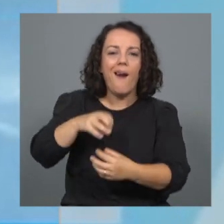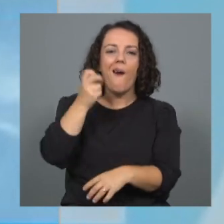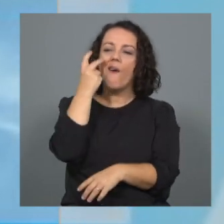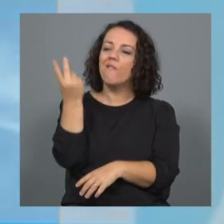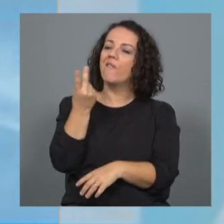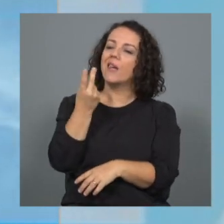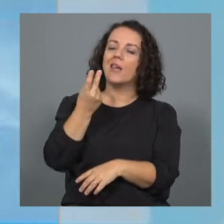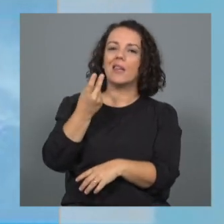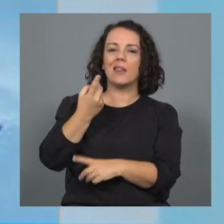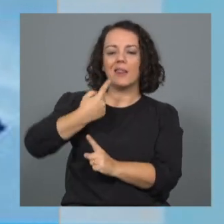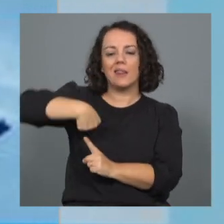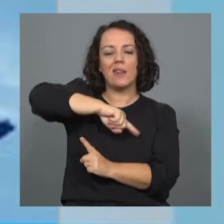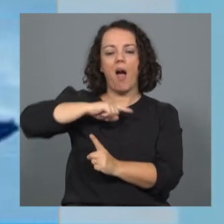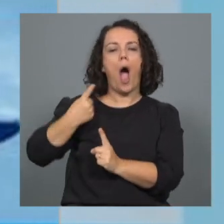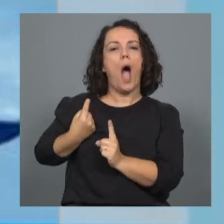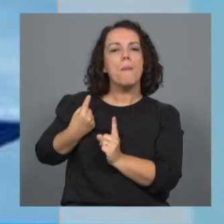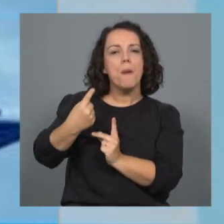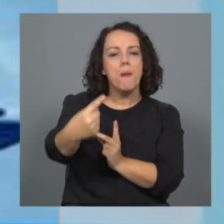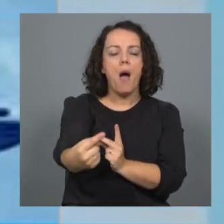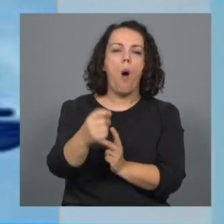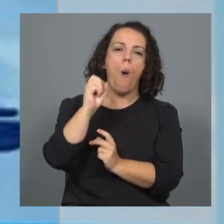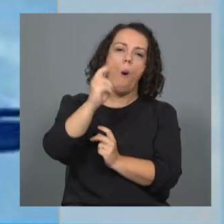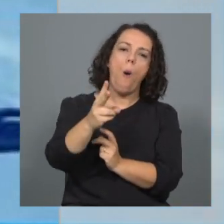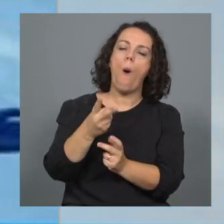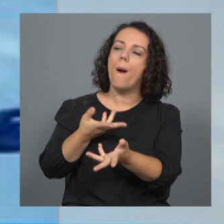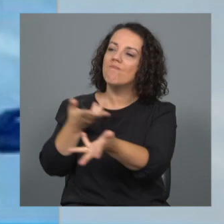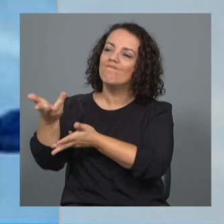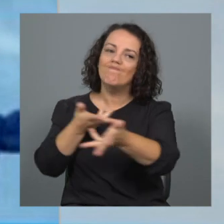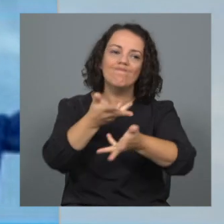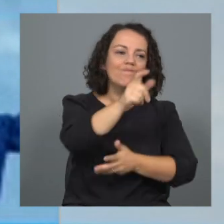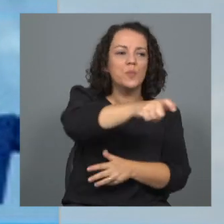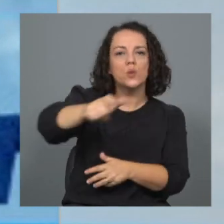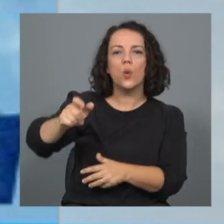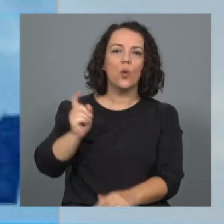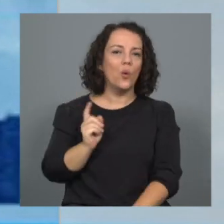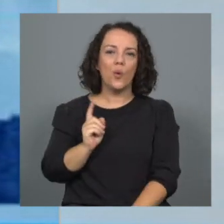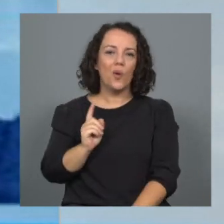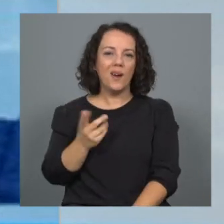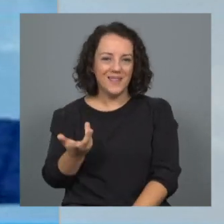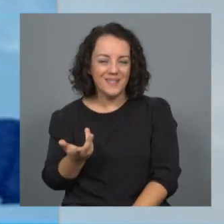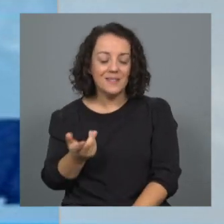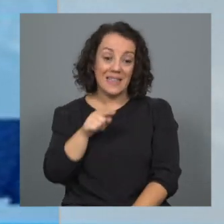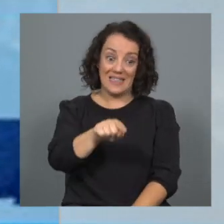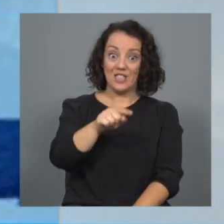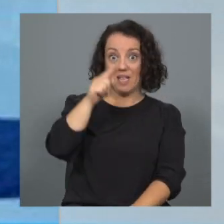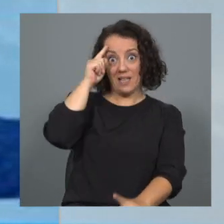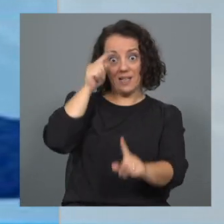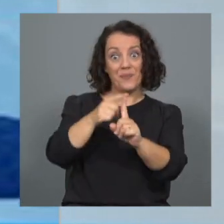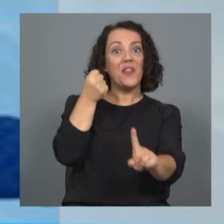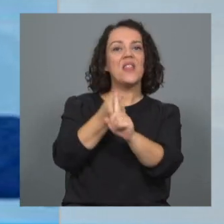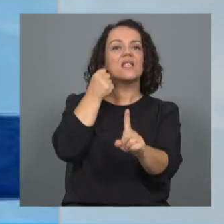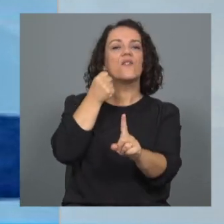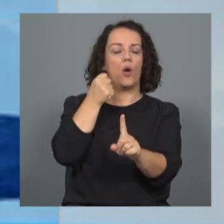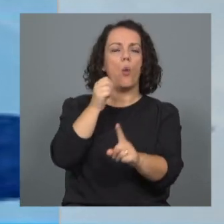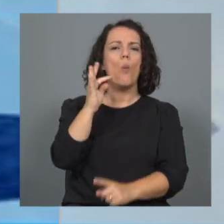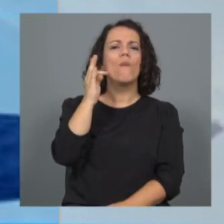relação com os outros. E o desafio desta Praça Central é precisamente esse, não é? A fé não é apenas dentro